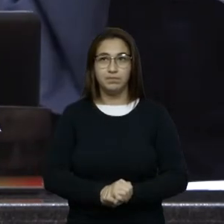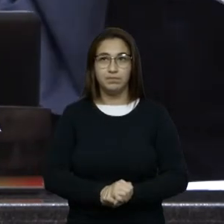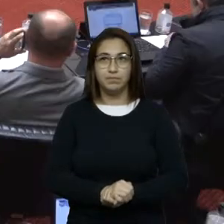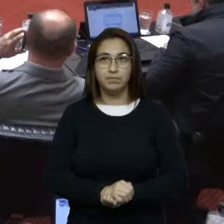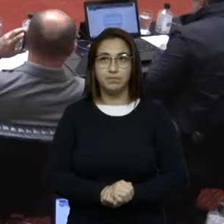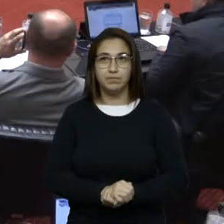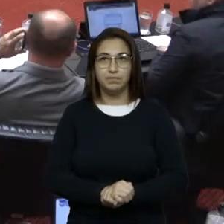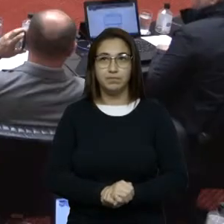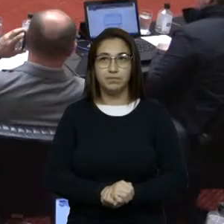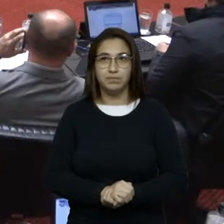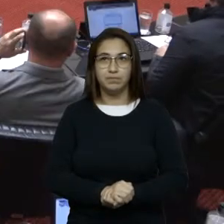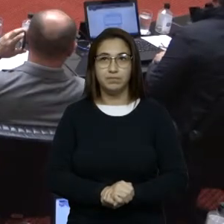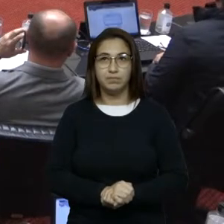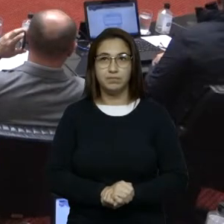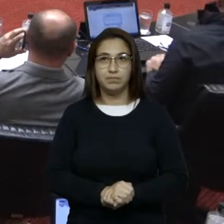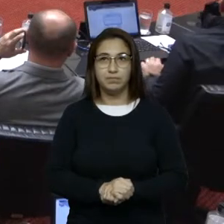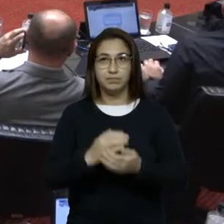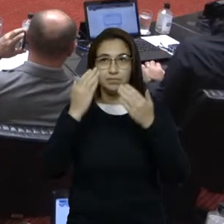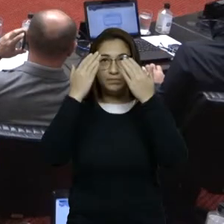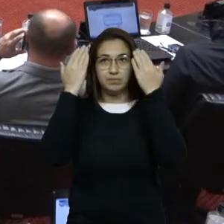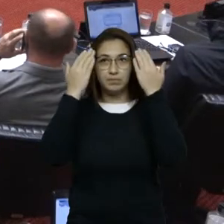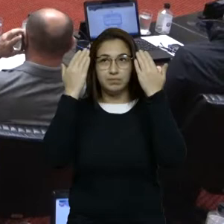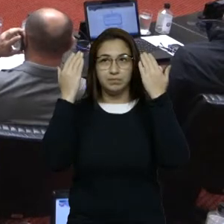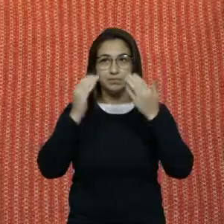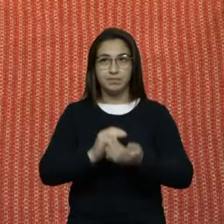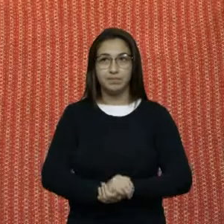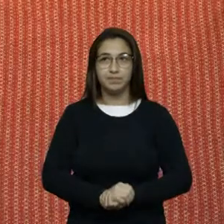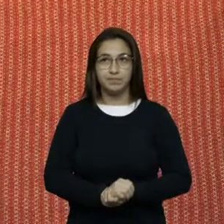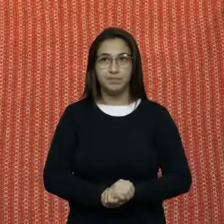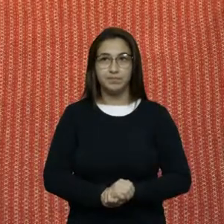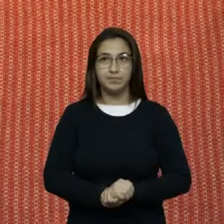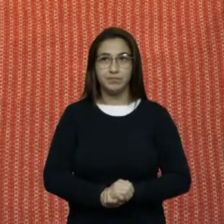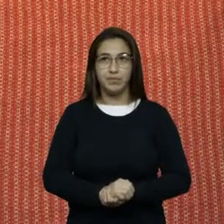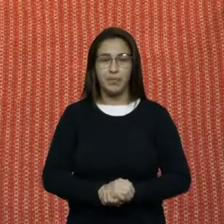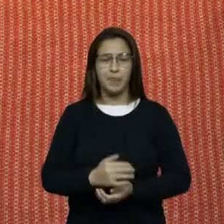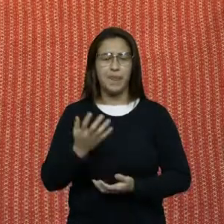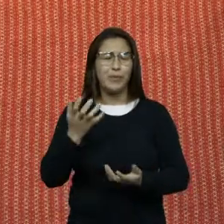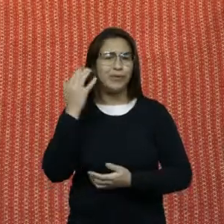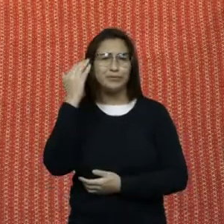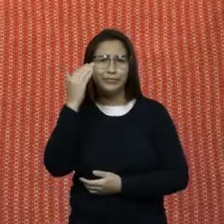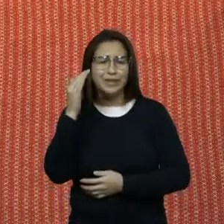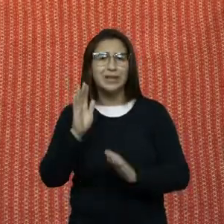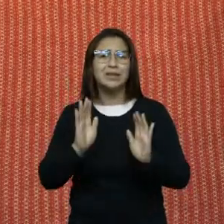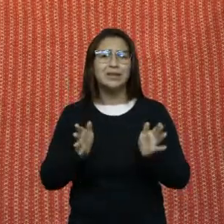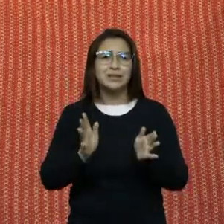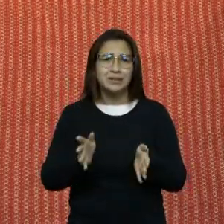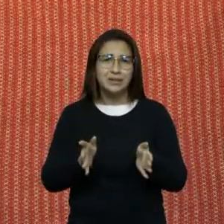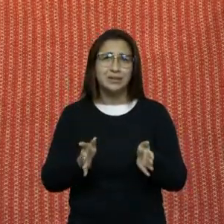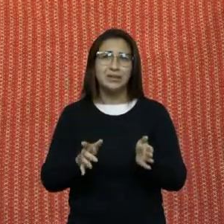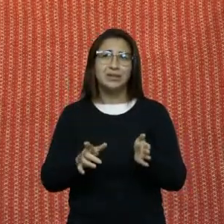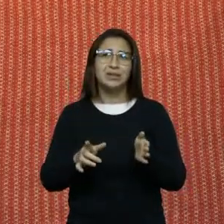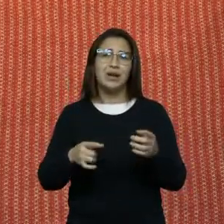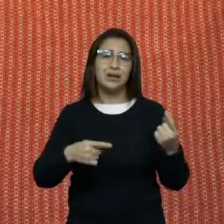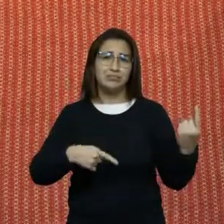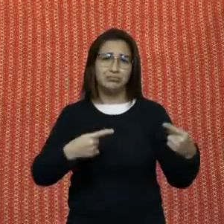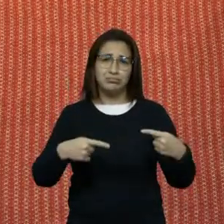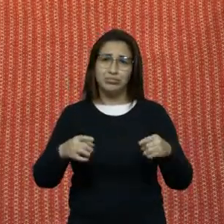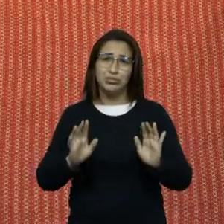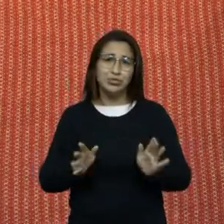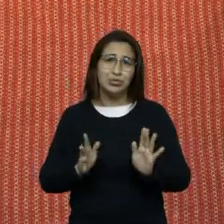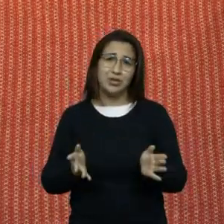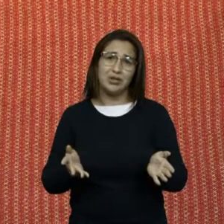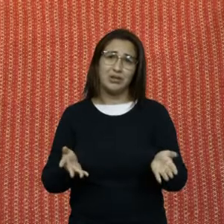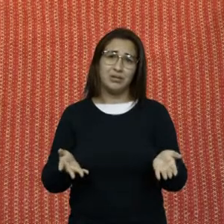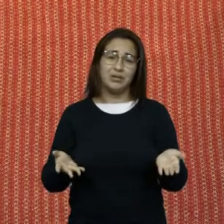o Milton Deputado José Milton Scheffer só para entender já foi superada a etapa de discussão agora do